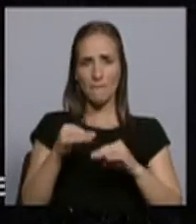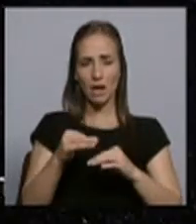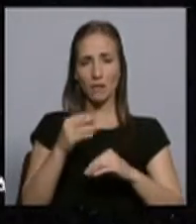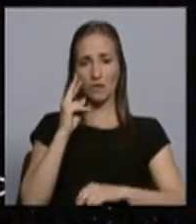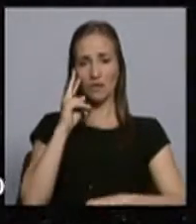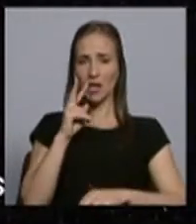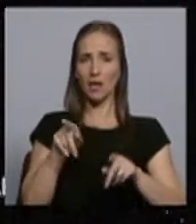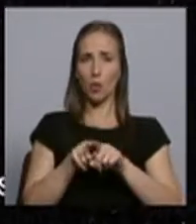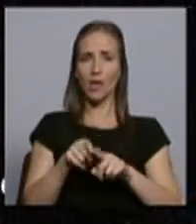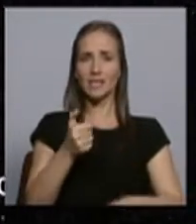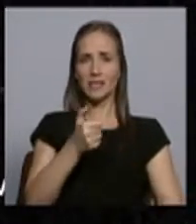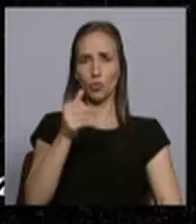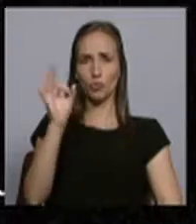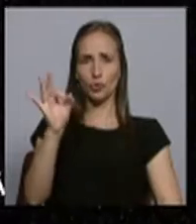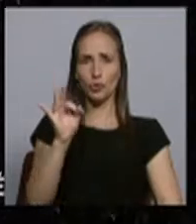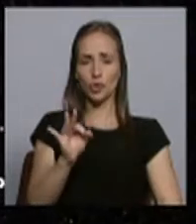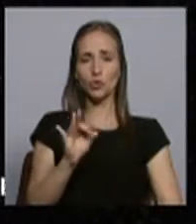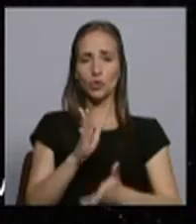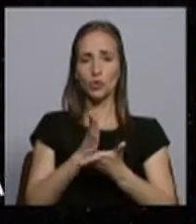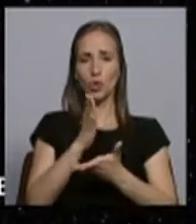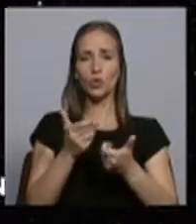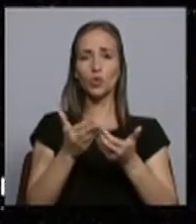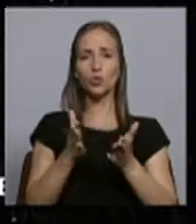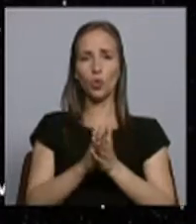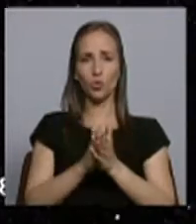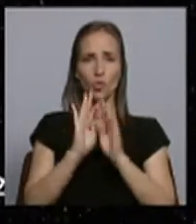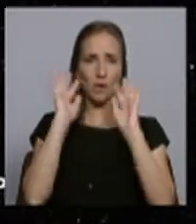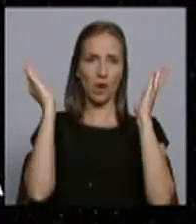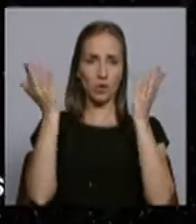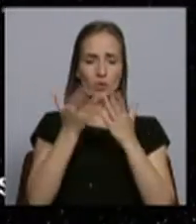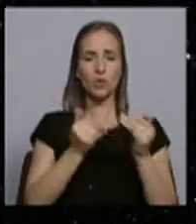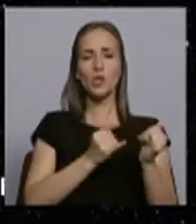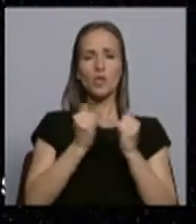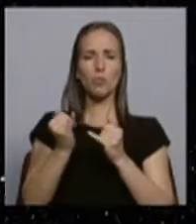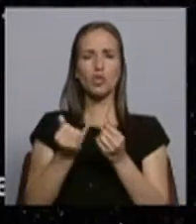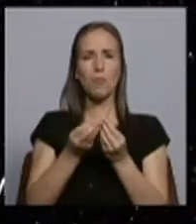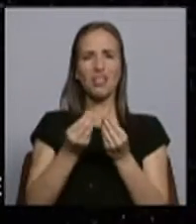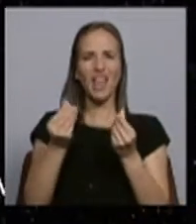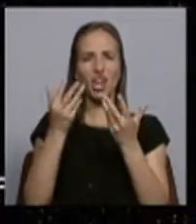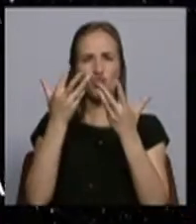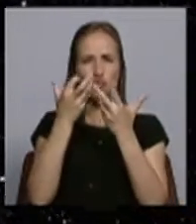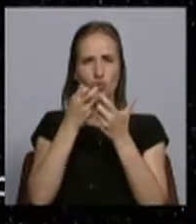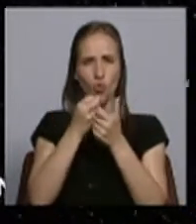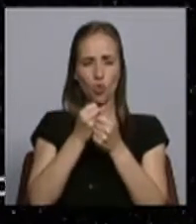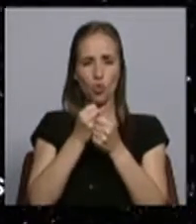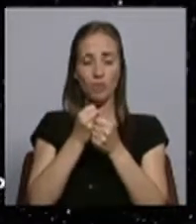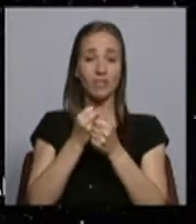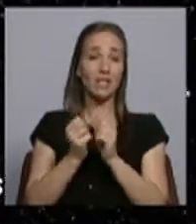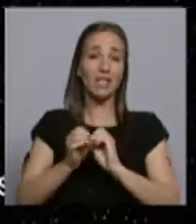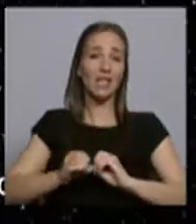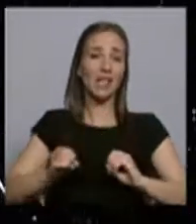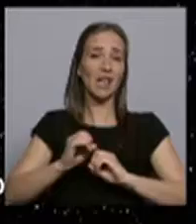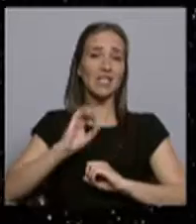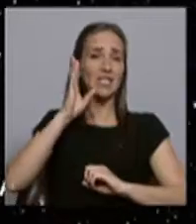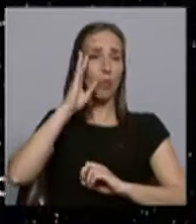de 5% apenas de toda a composição do universo. Depois temos a matéria escura, que ninguém sabe exatamente o